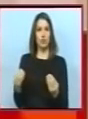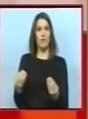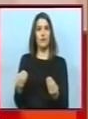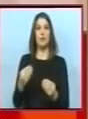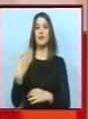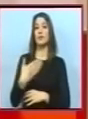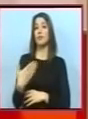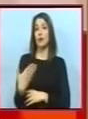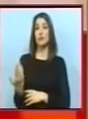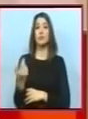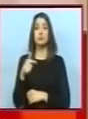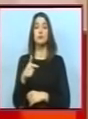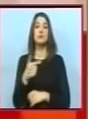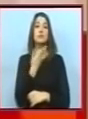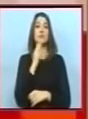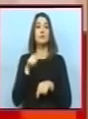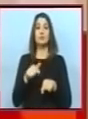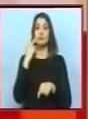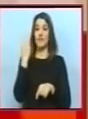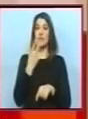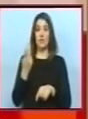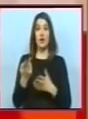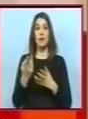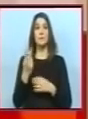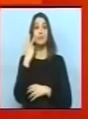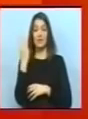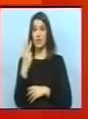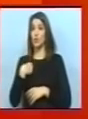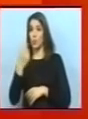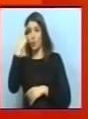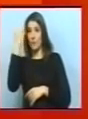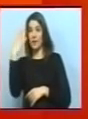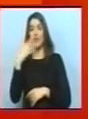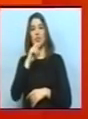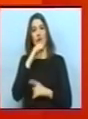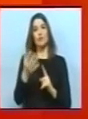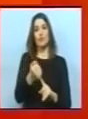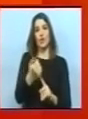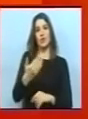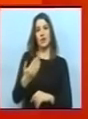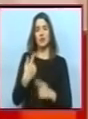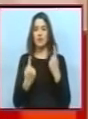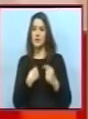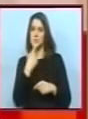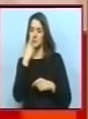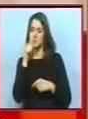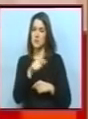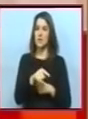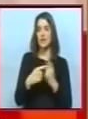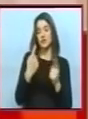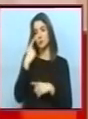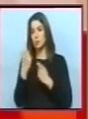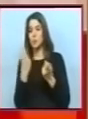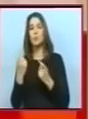direito decorre da vida e, portanto, se entendermos a vida, vamos conseguir chegar ao direito. Umas vezes mais intuitivamente, outras vezes menos,